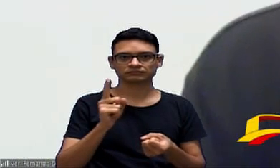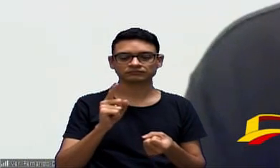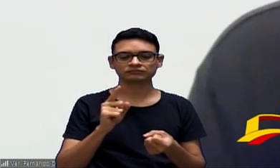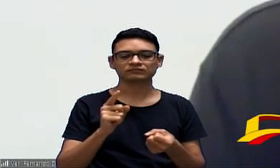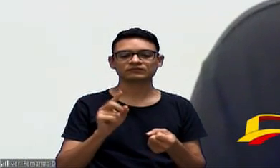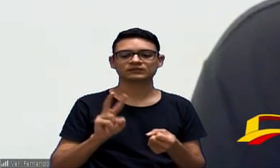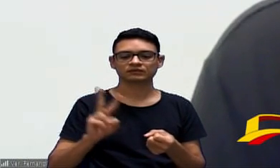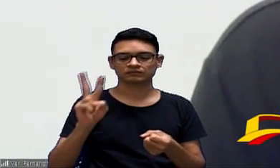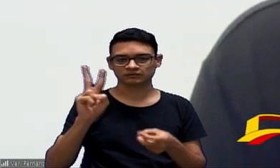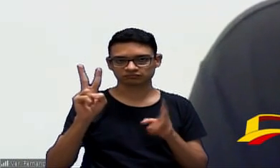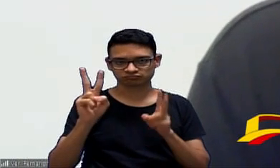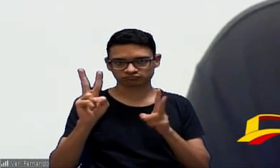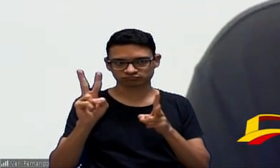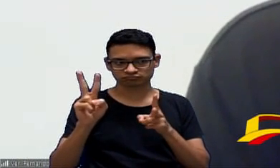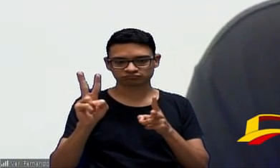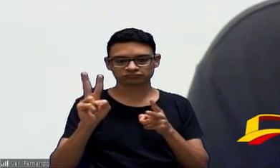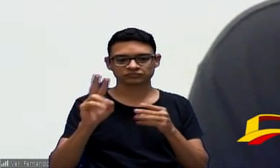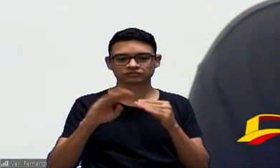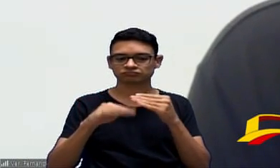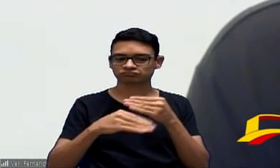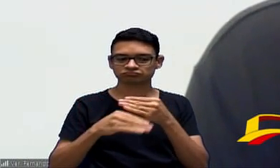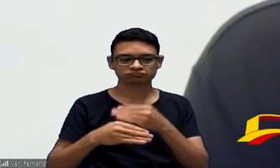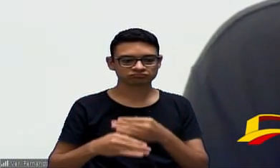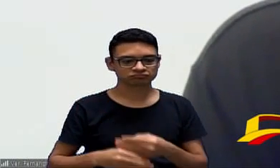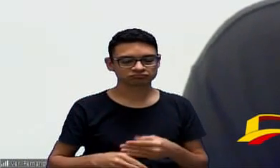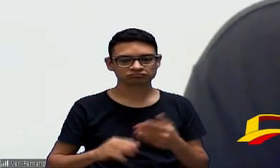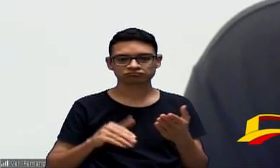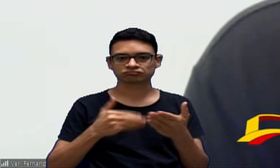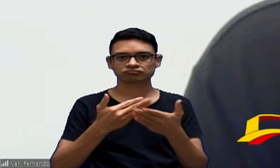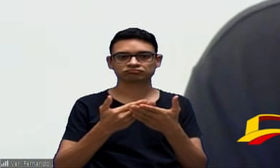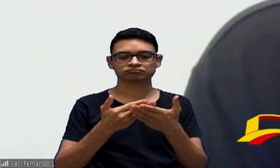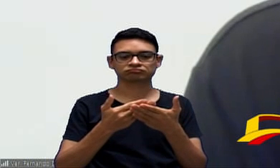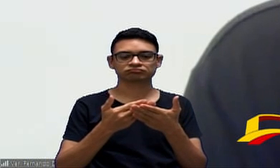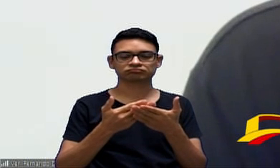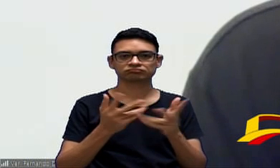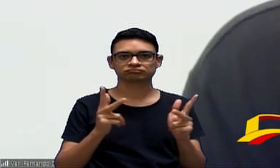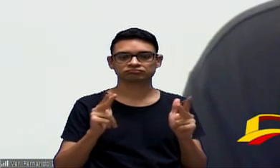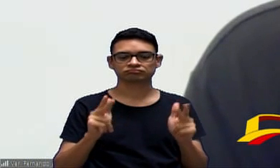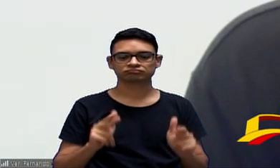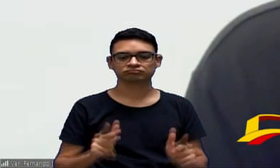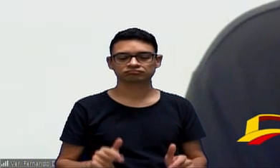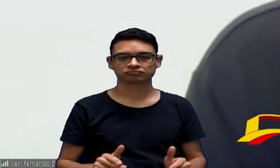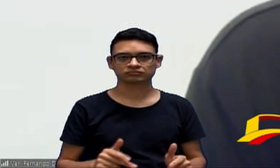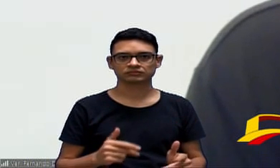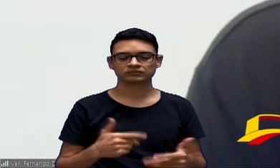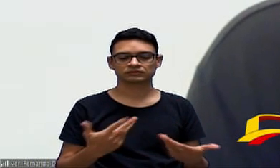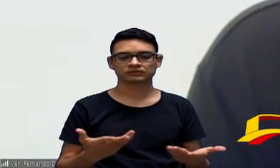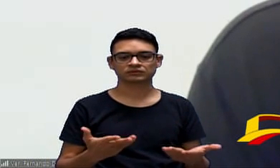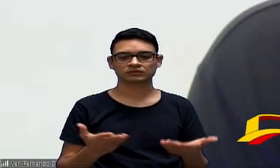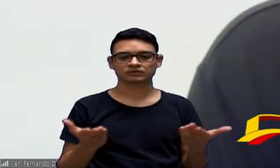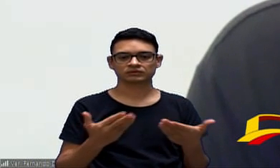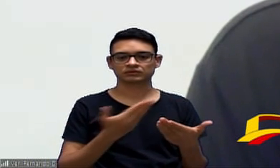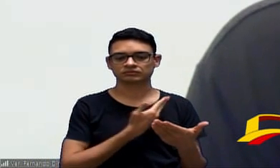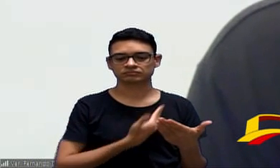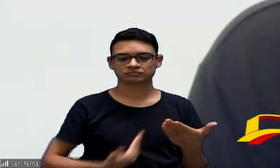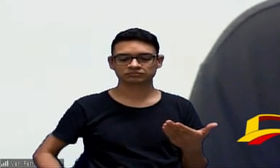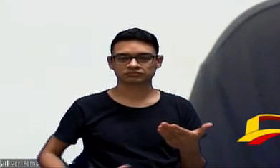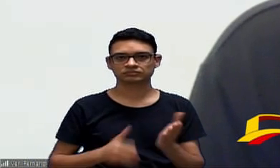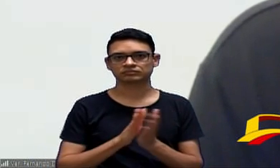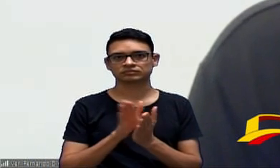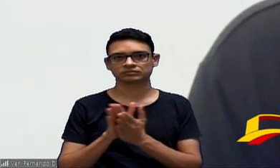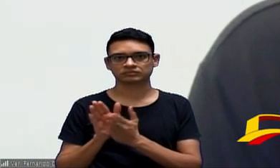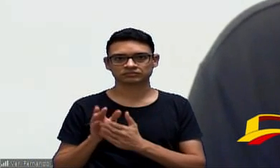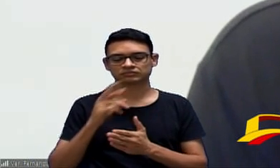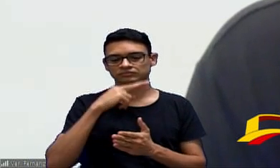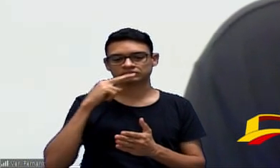exatamente as mesmas propostas. Então, aqui, eu venho mais uma vez parabenizar o governo Manga